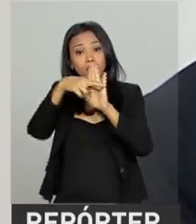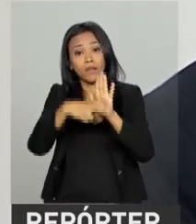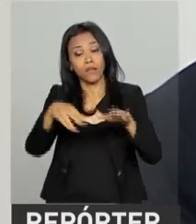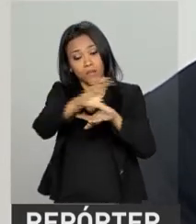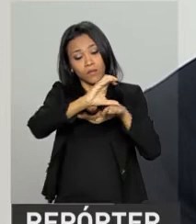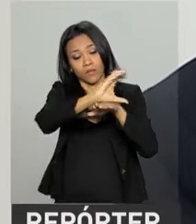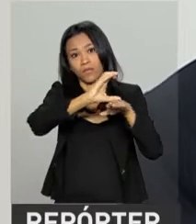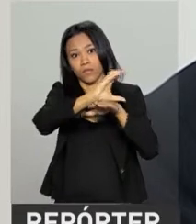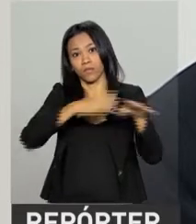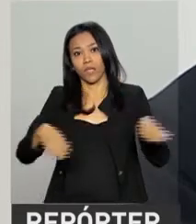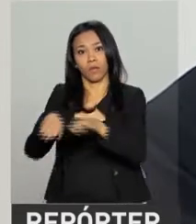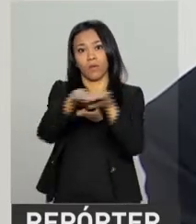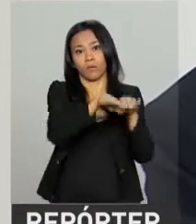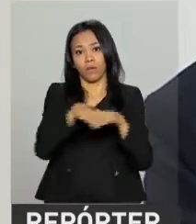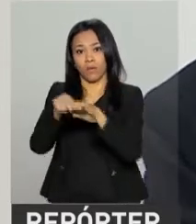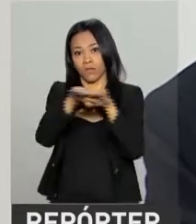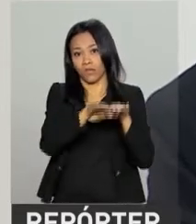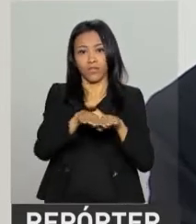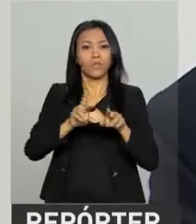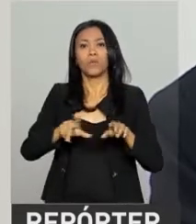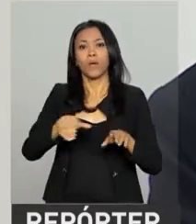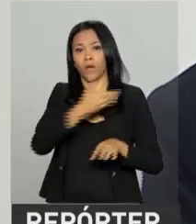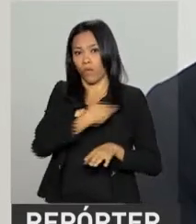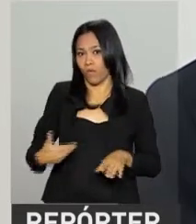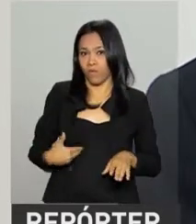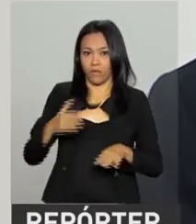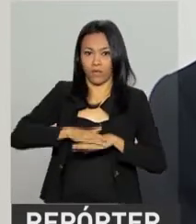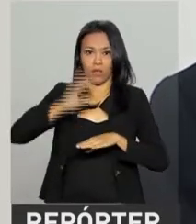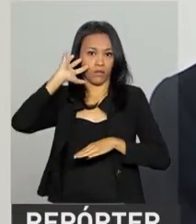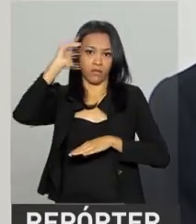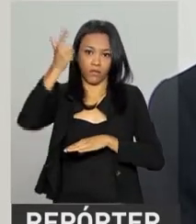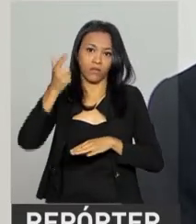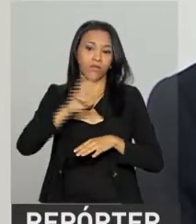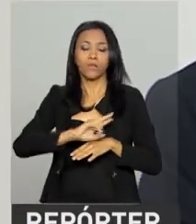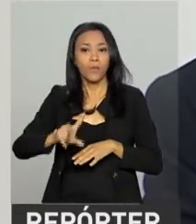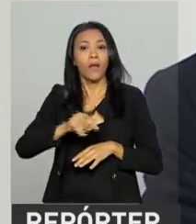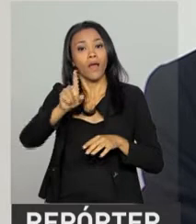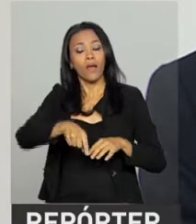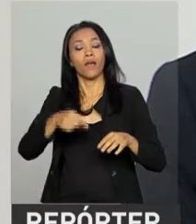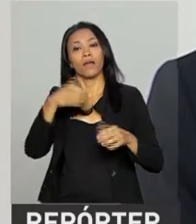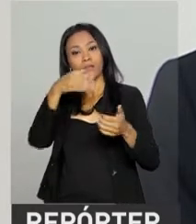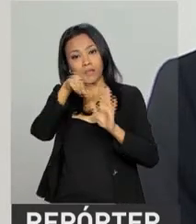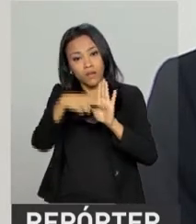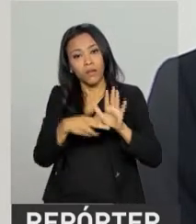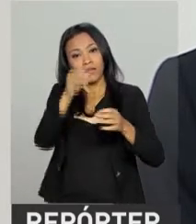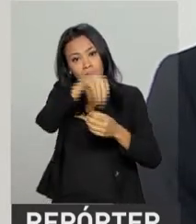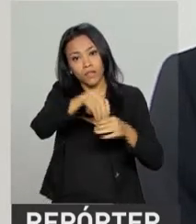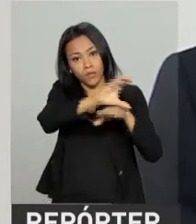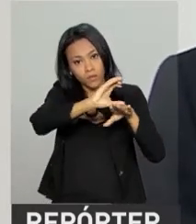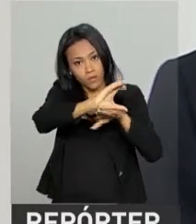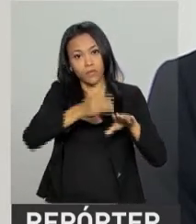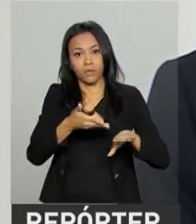do governo é uma determinação da soberania popular quando criou o estado brasileiro em 5 de outubro de 1988